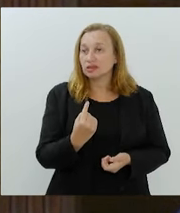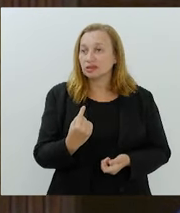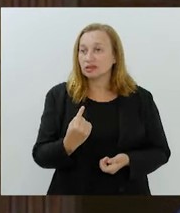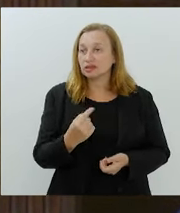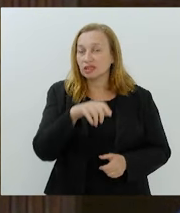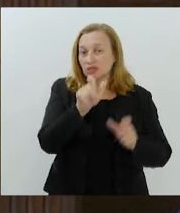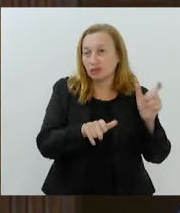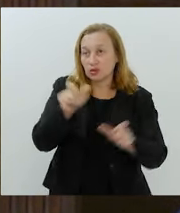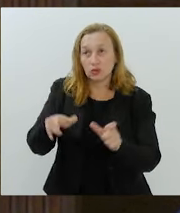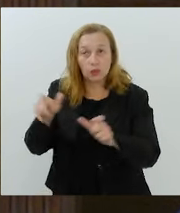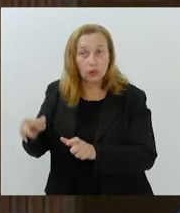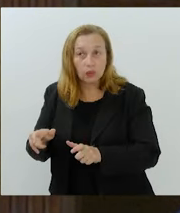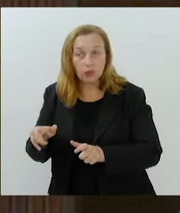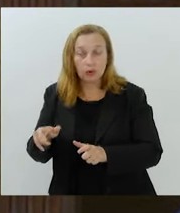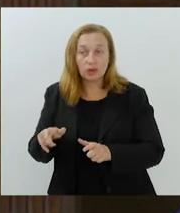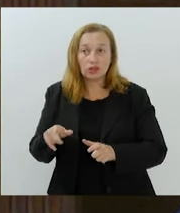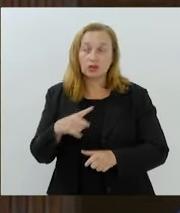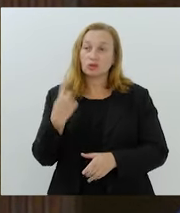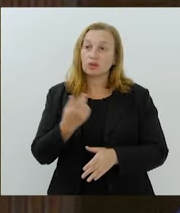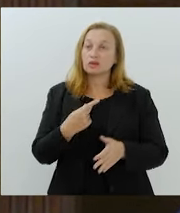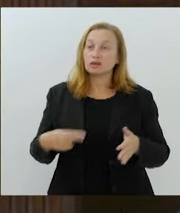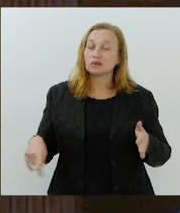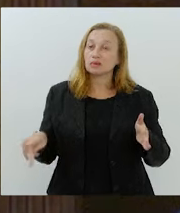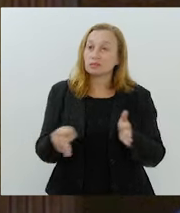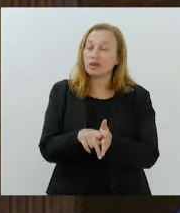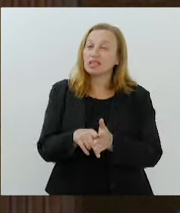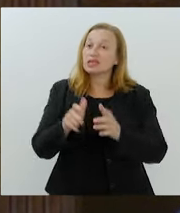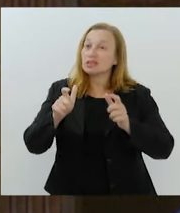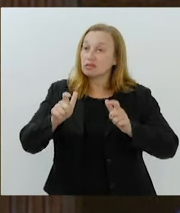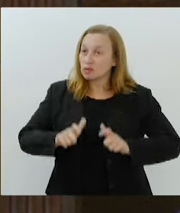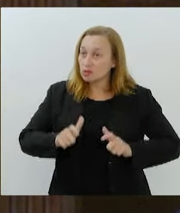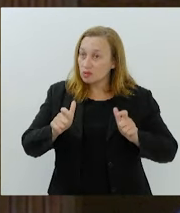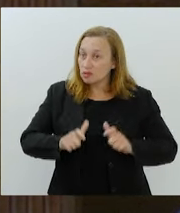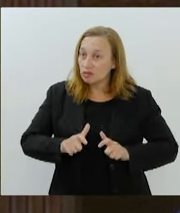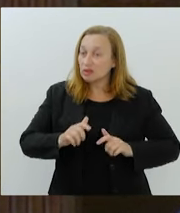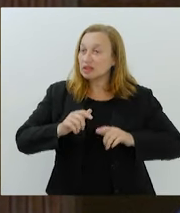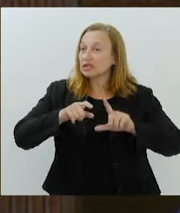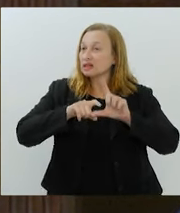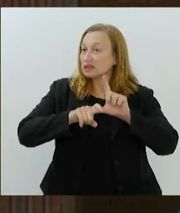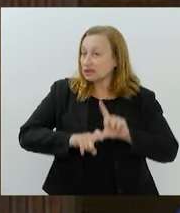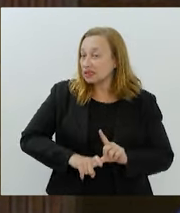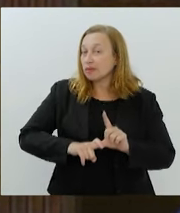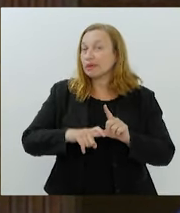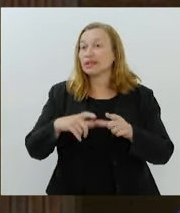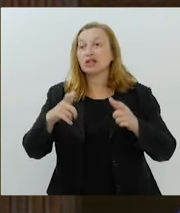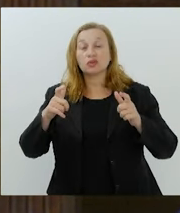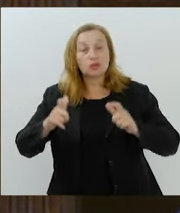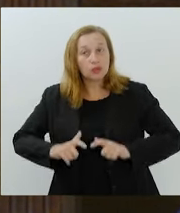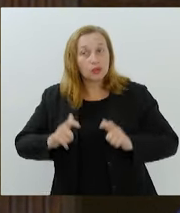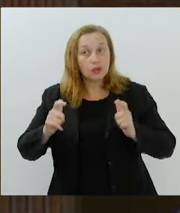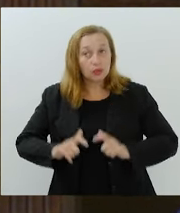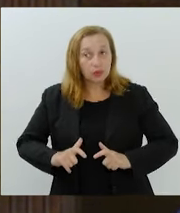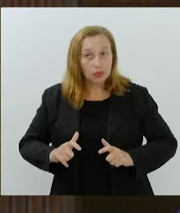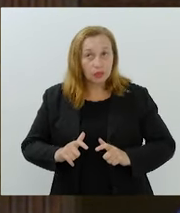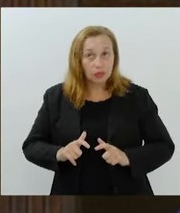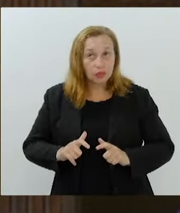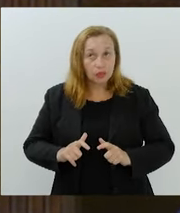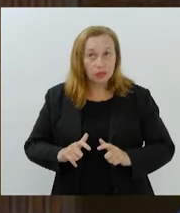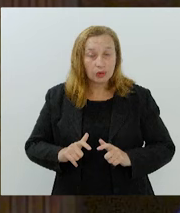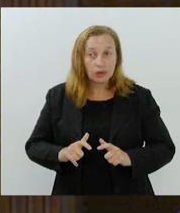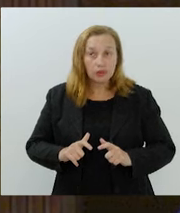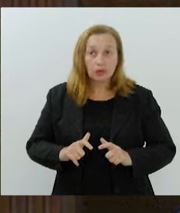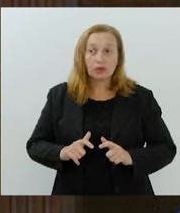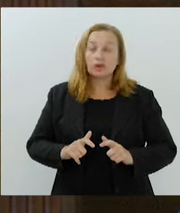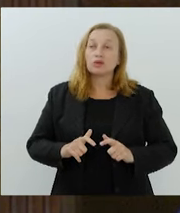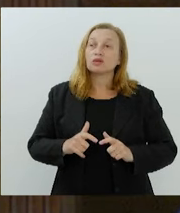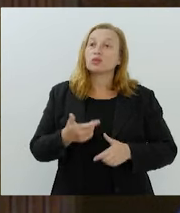pessoas que somos parte desse ambiente, que dependemos dele, que dele tiramos o nosso